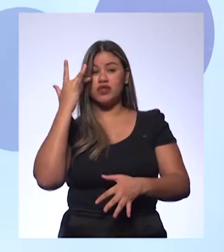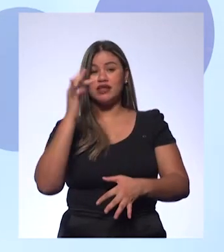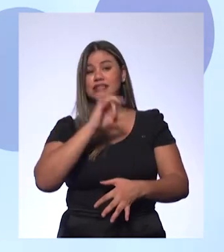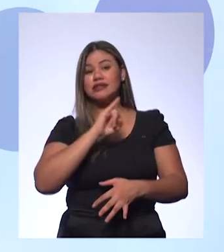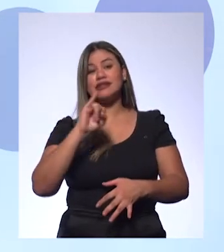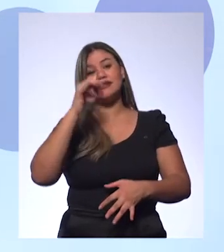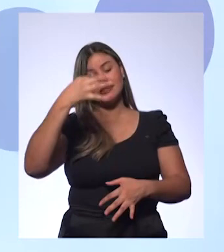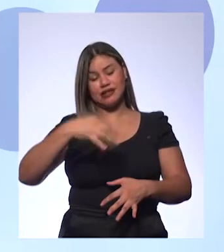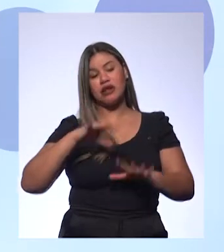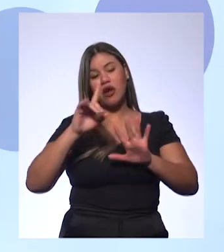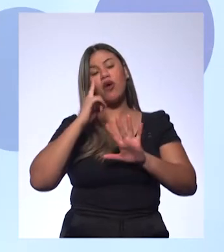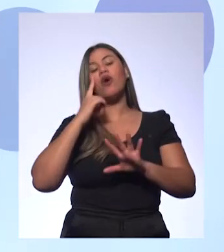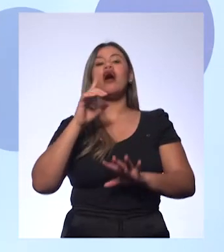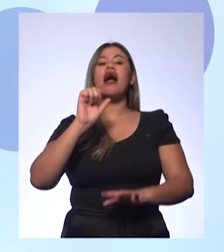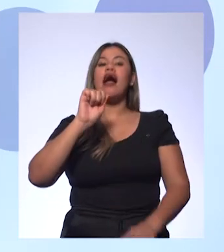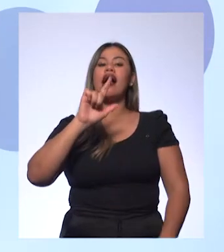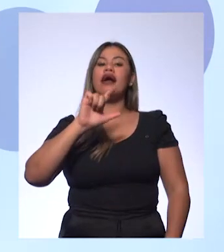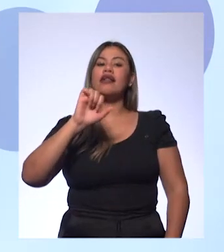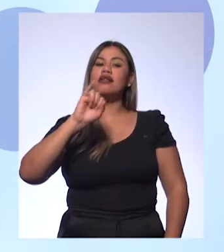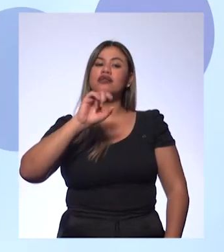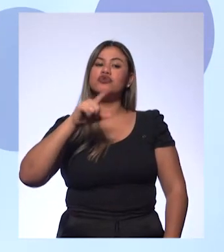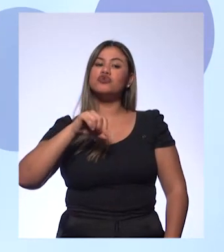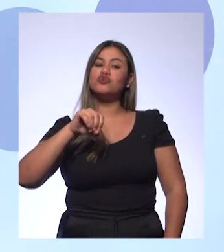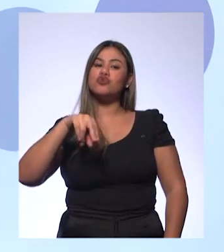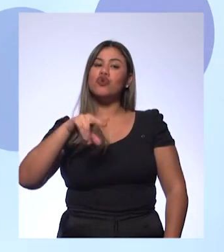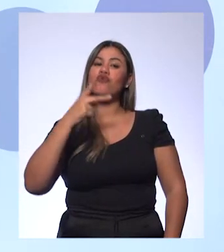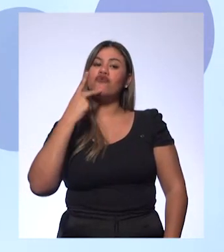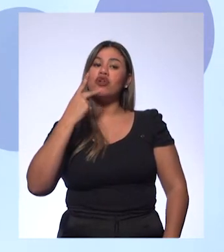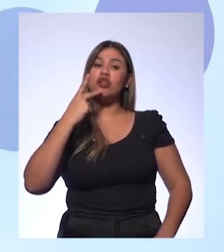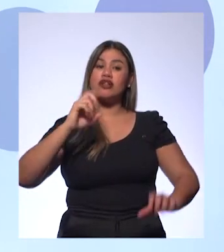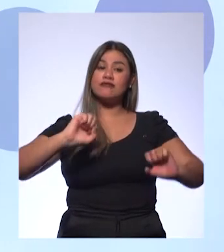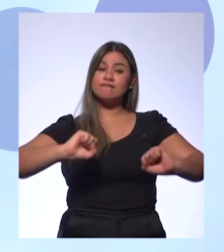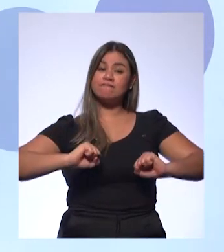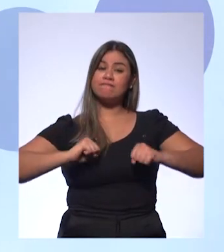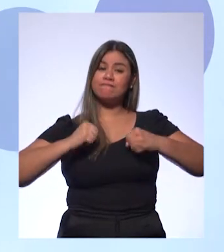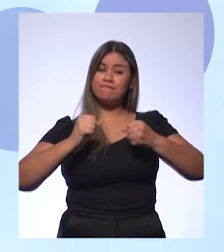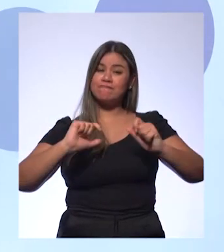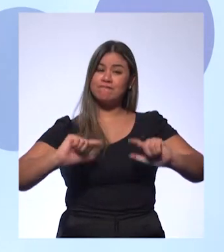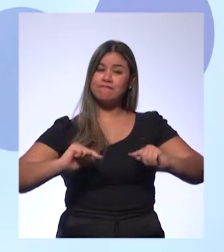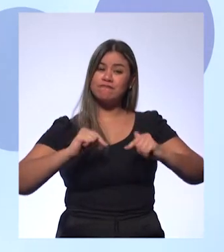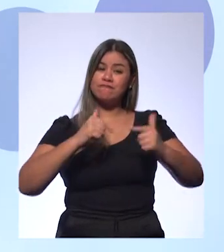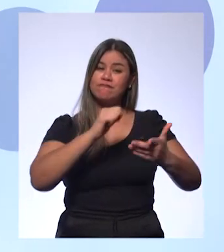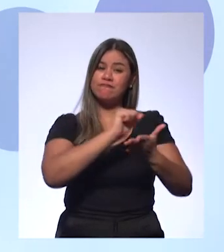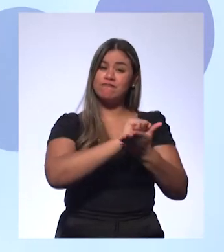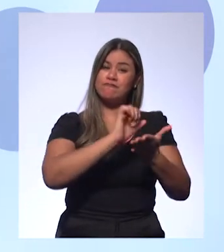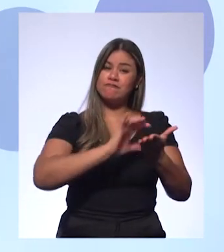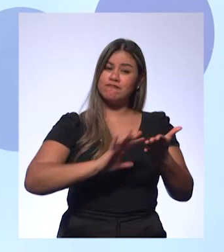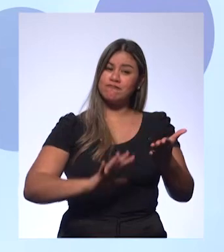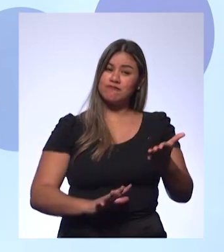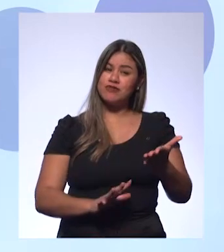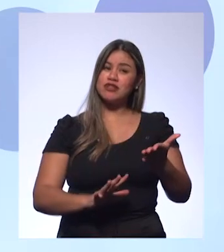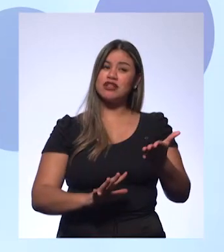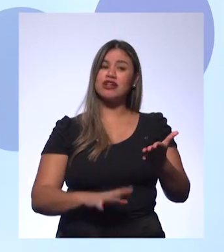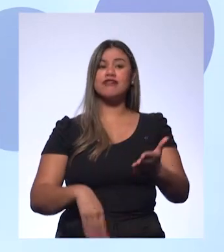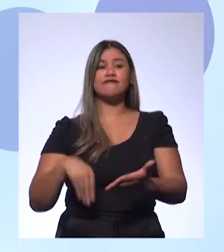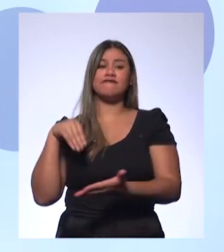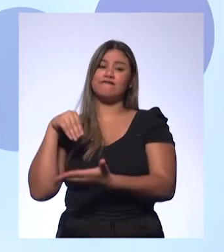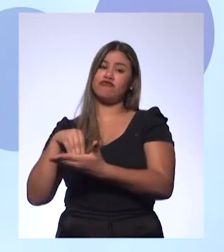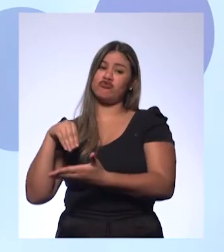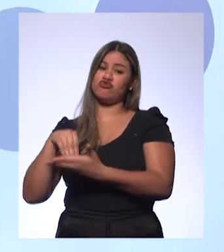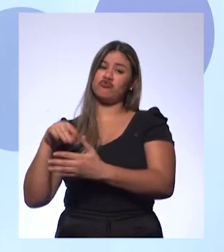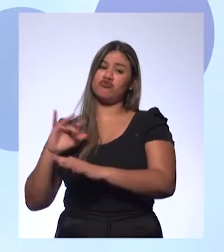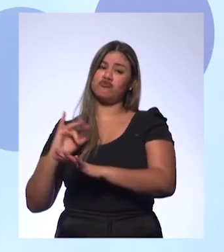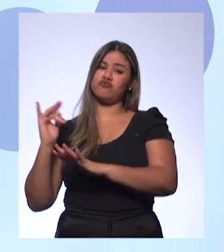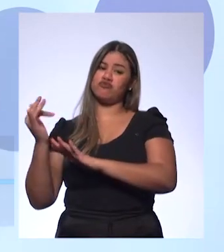Alisson Lima, ele fala que ela se dedicou muito tempo na atividade da escola e talvez tenha